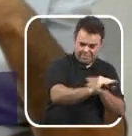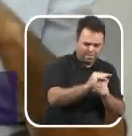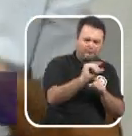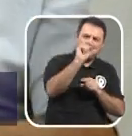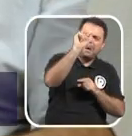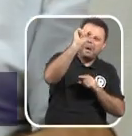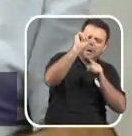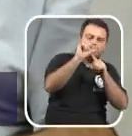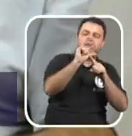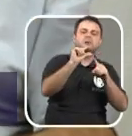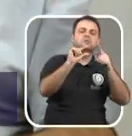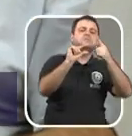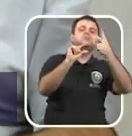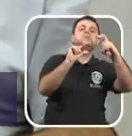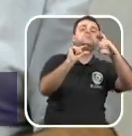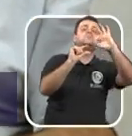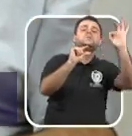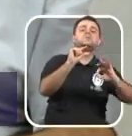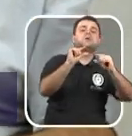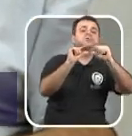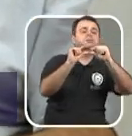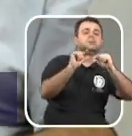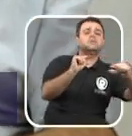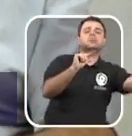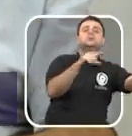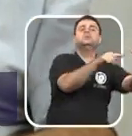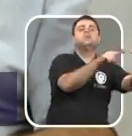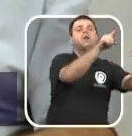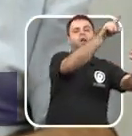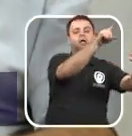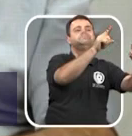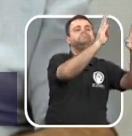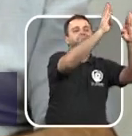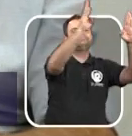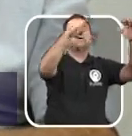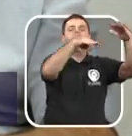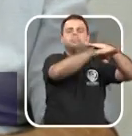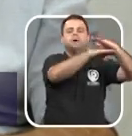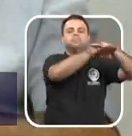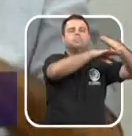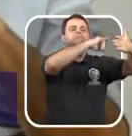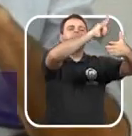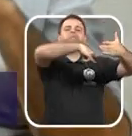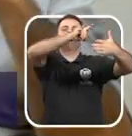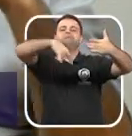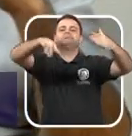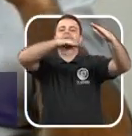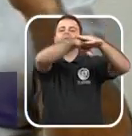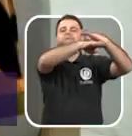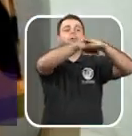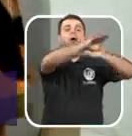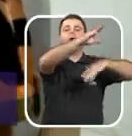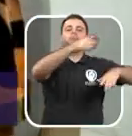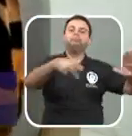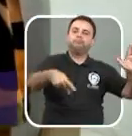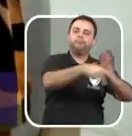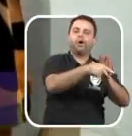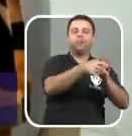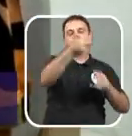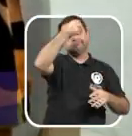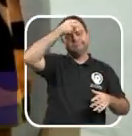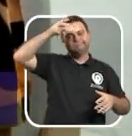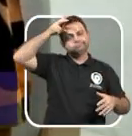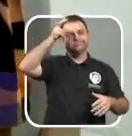dele, é gasto no arquivo. Mas o arquivo não é um arquivo histórico, é um arquivo administrativo, de